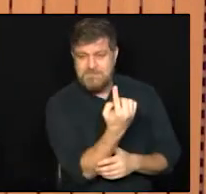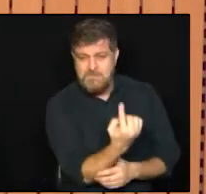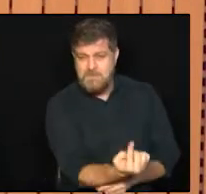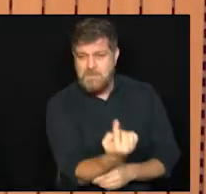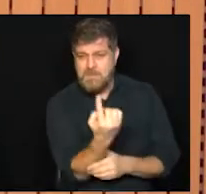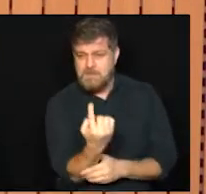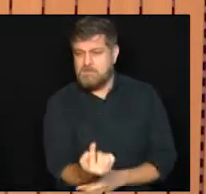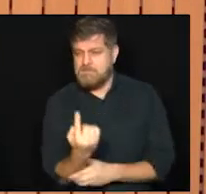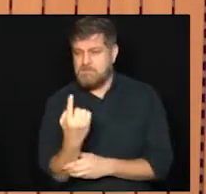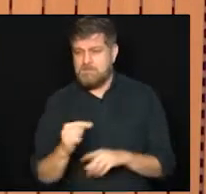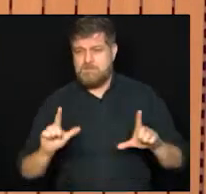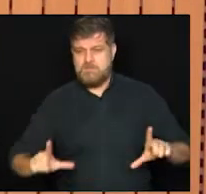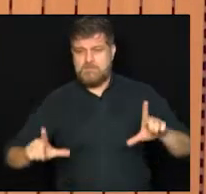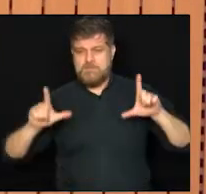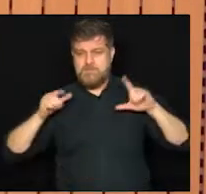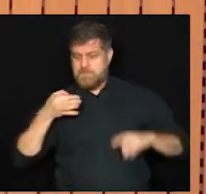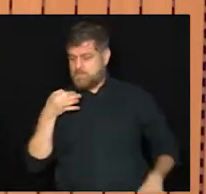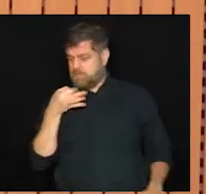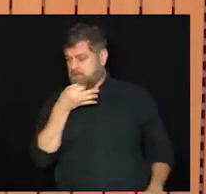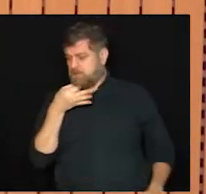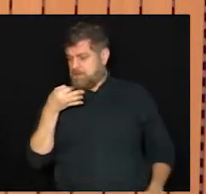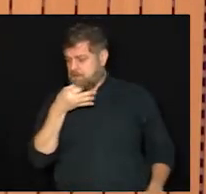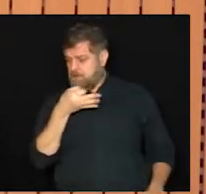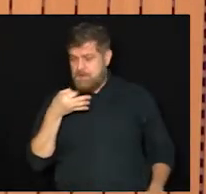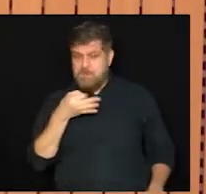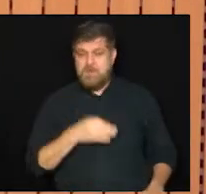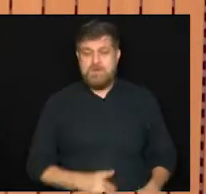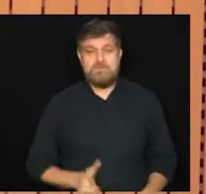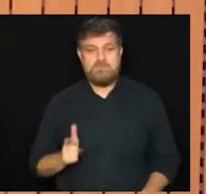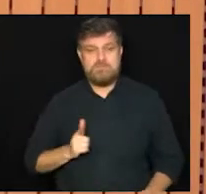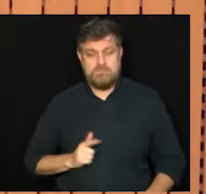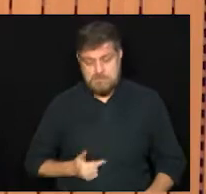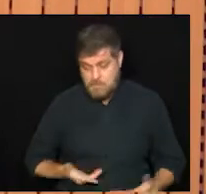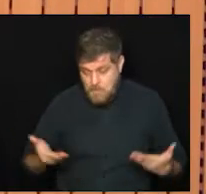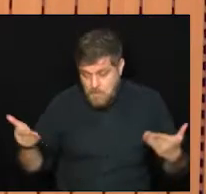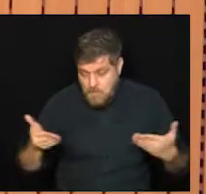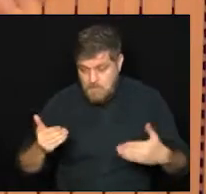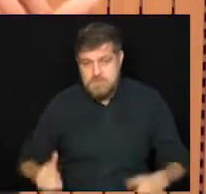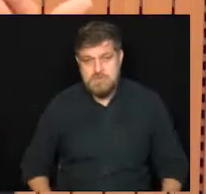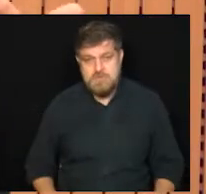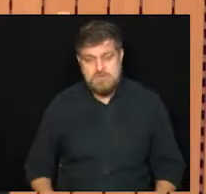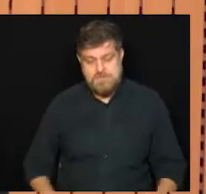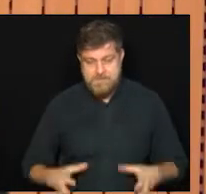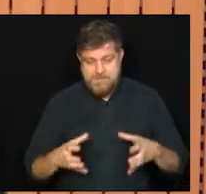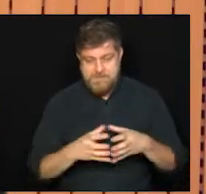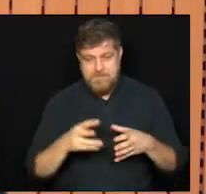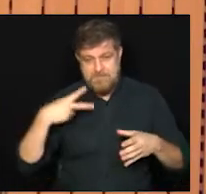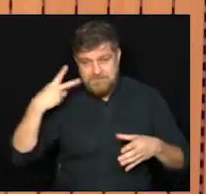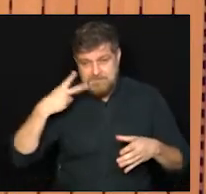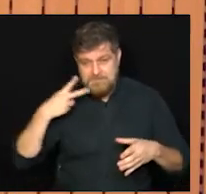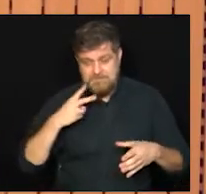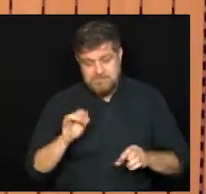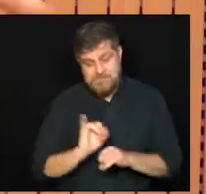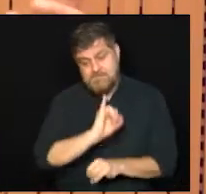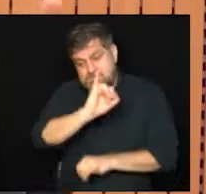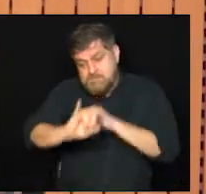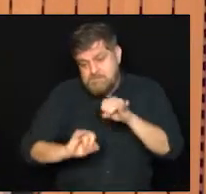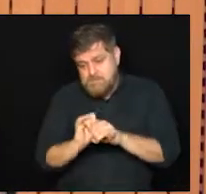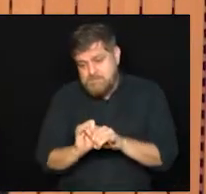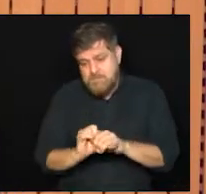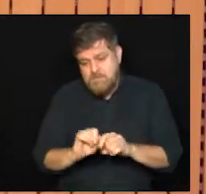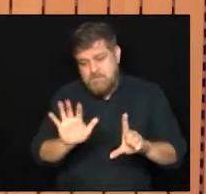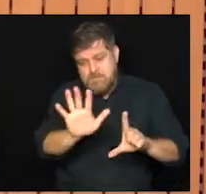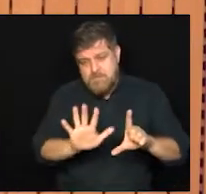Fernando, Antônio, Vanderlei, a disponibilidade de vir aqui nessa comissão, ainda que remotamente, mas vocês estão